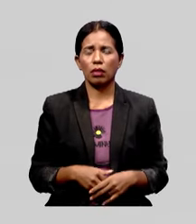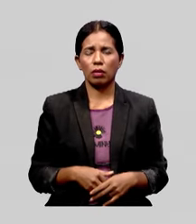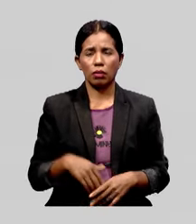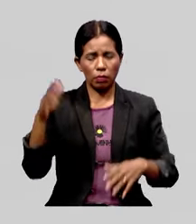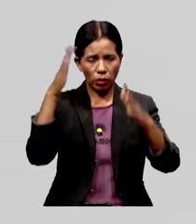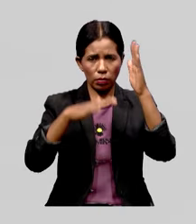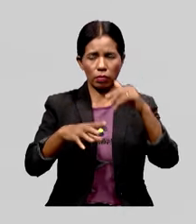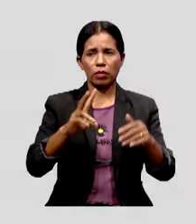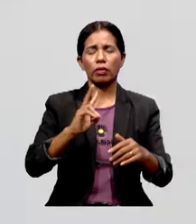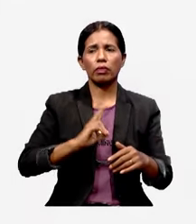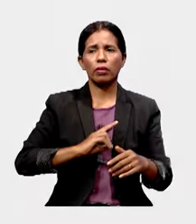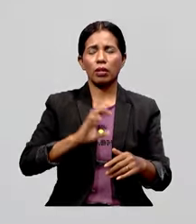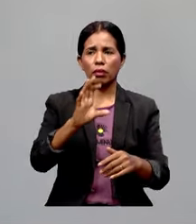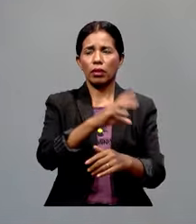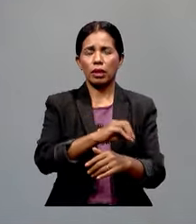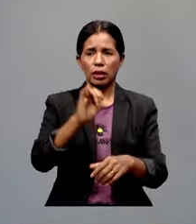Verde, e a moça,